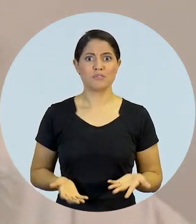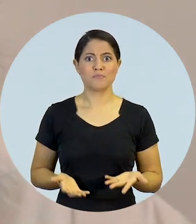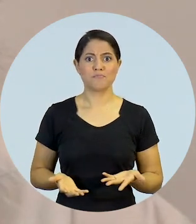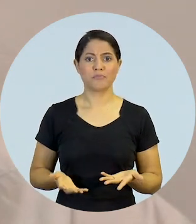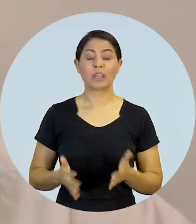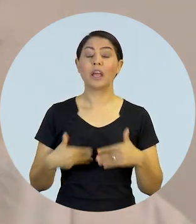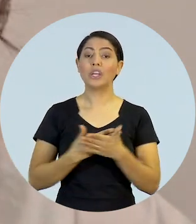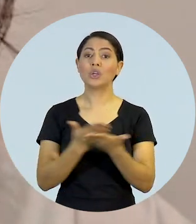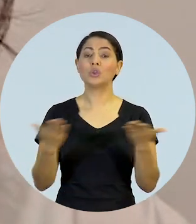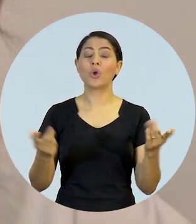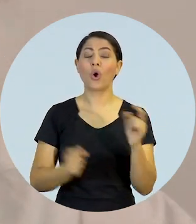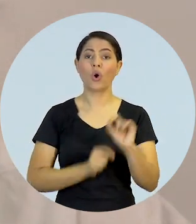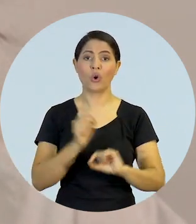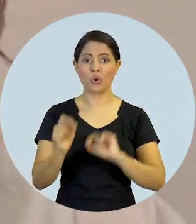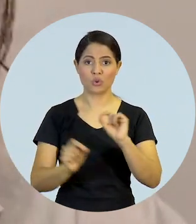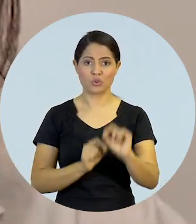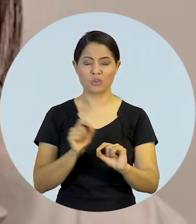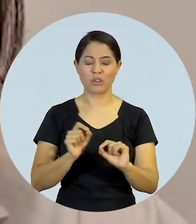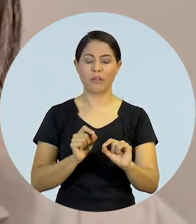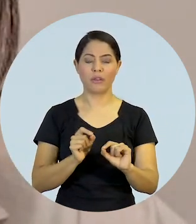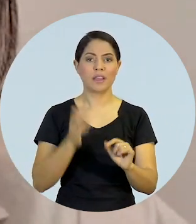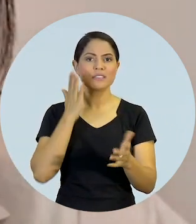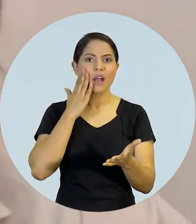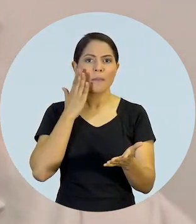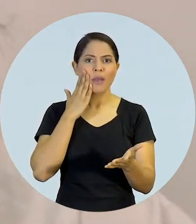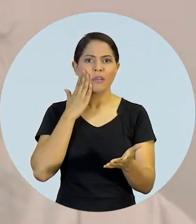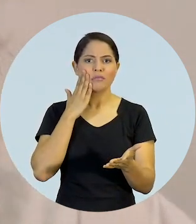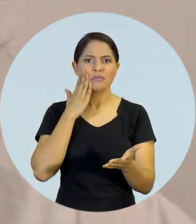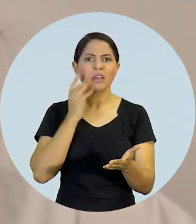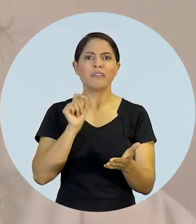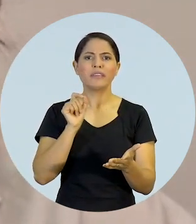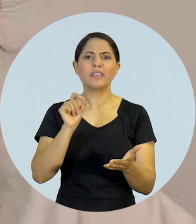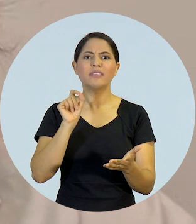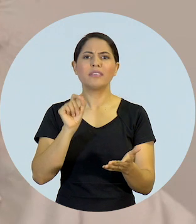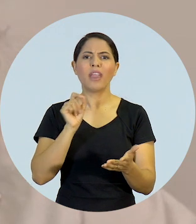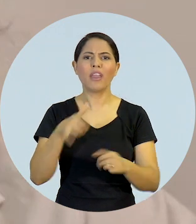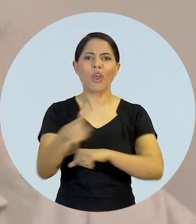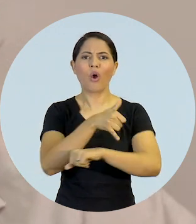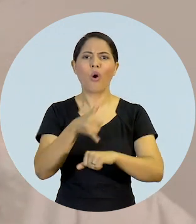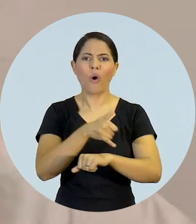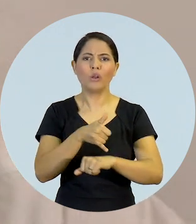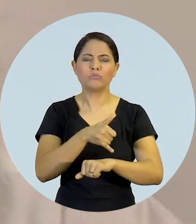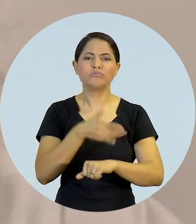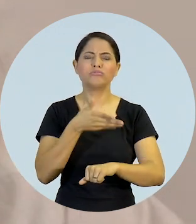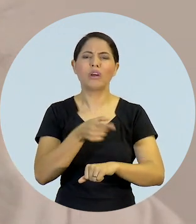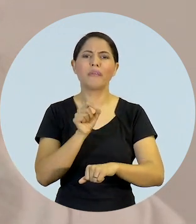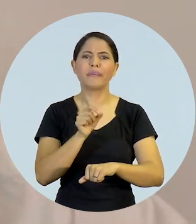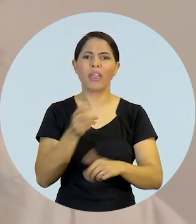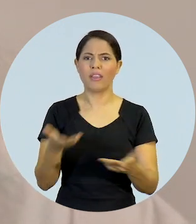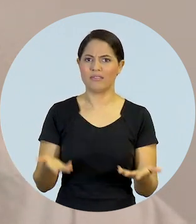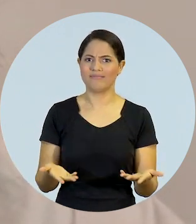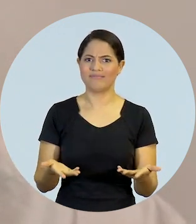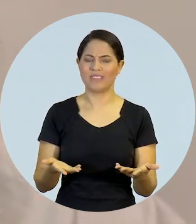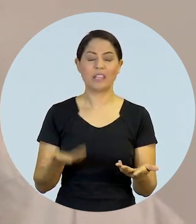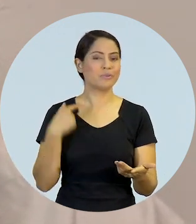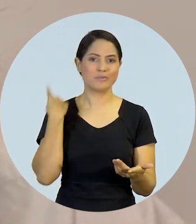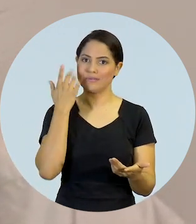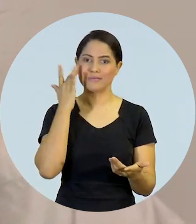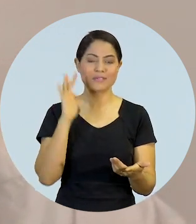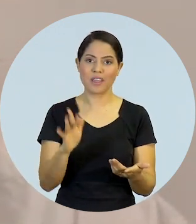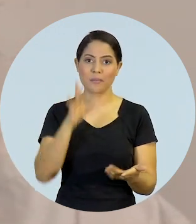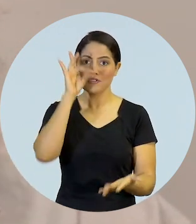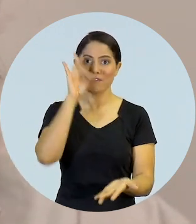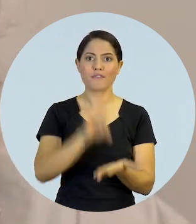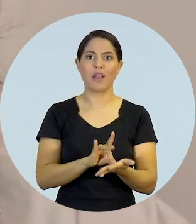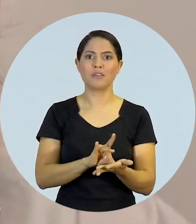As dúvidas quanto ao poluidor direto permanecem, de modo que, neste momento, não é possível afirmar com